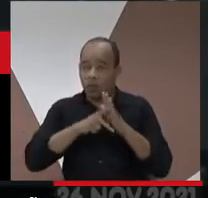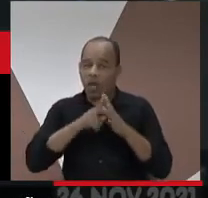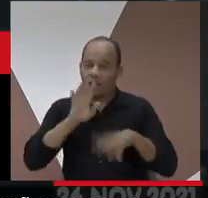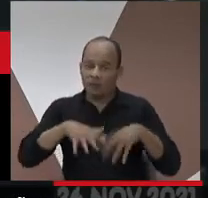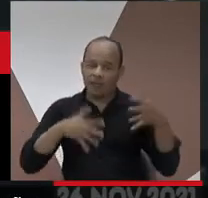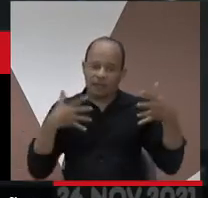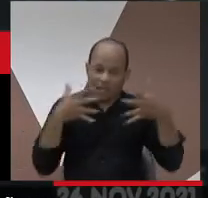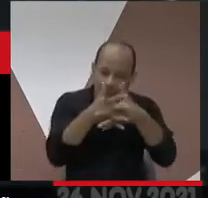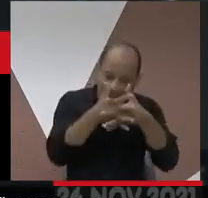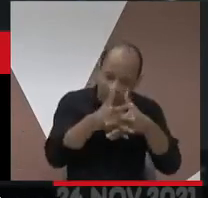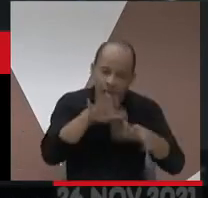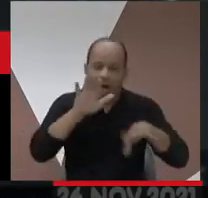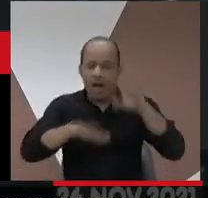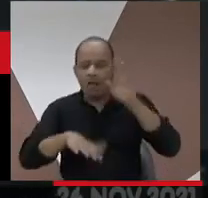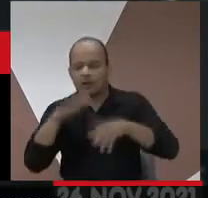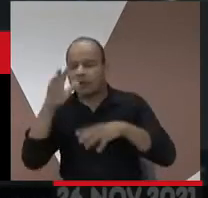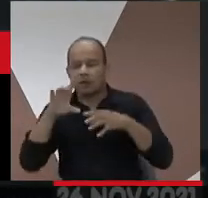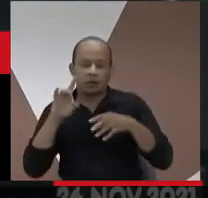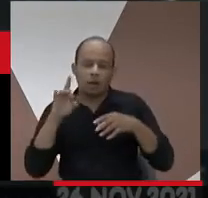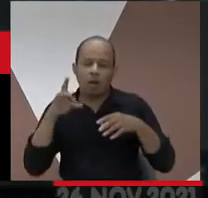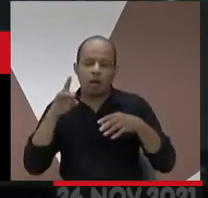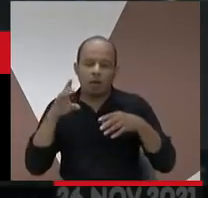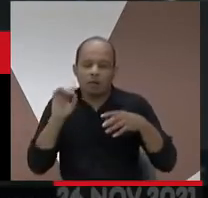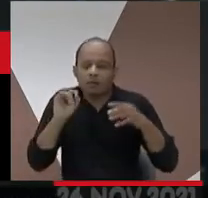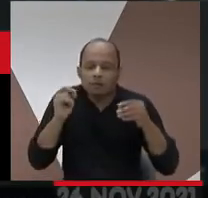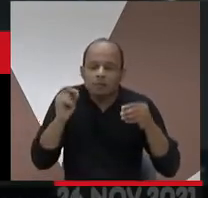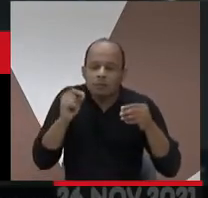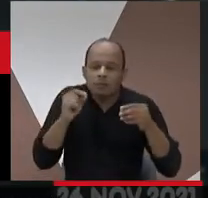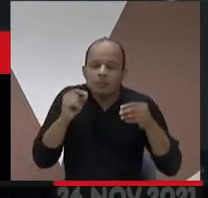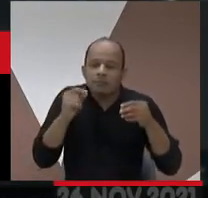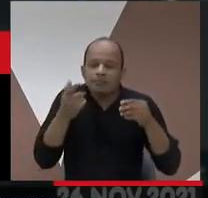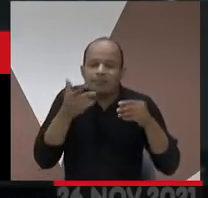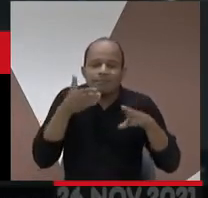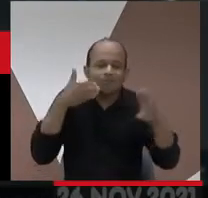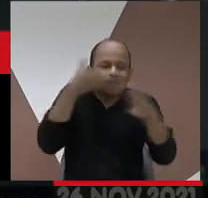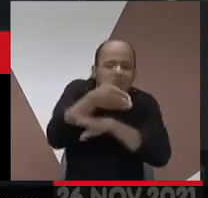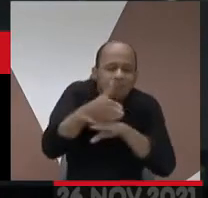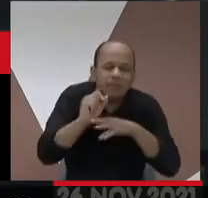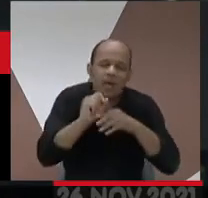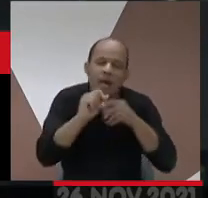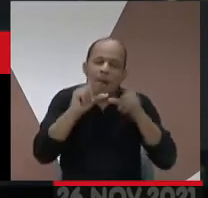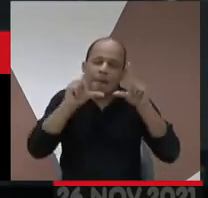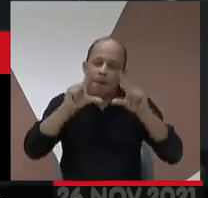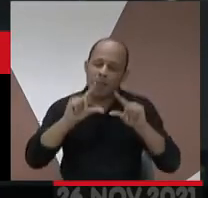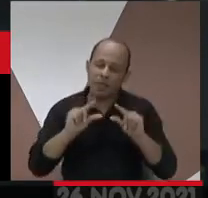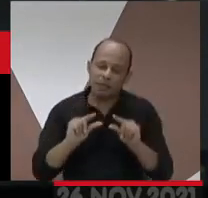mas são interferências mínimas. Interferências mínimas, que podem ser atenuadas